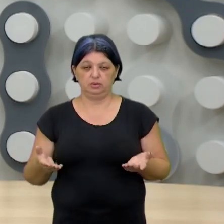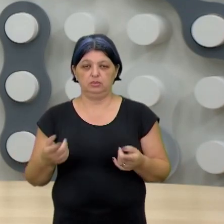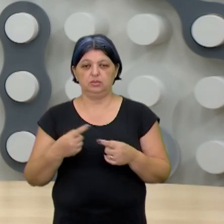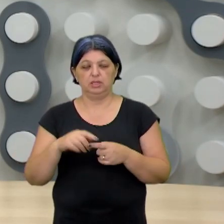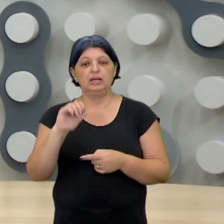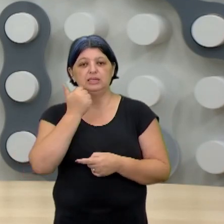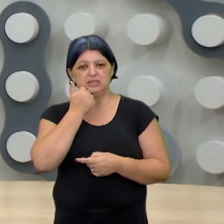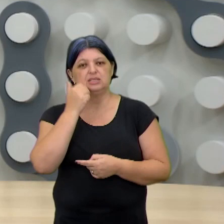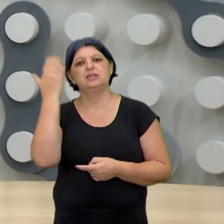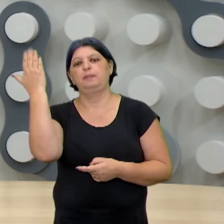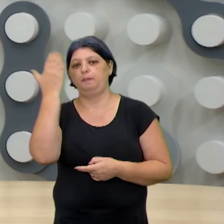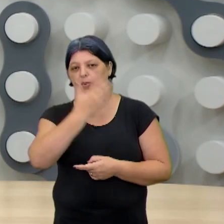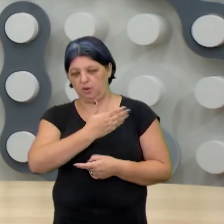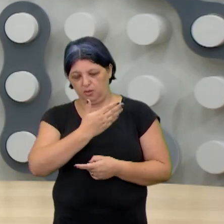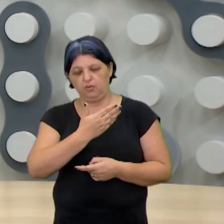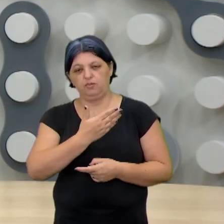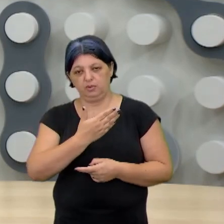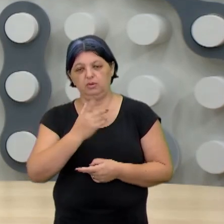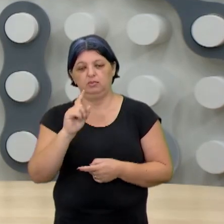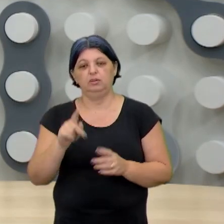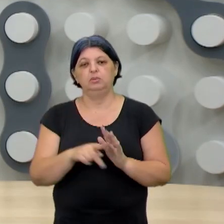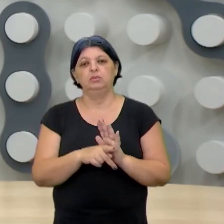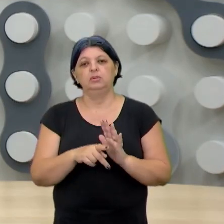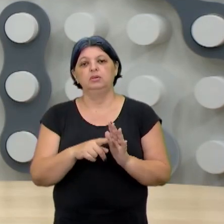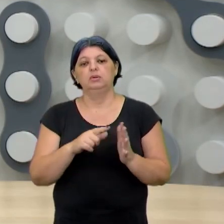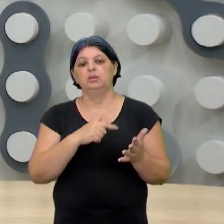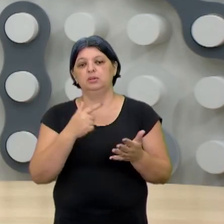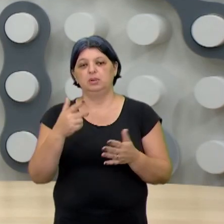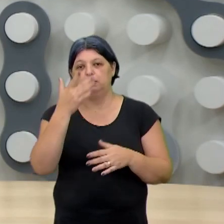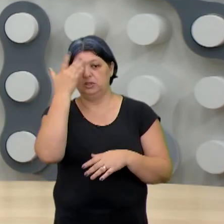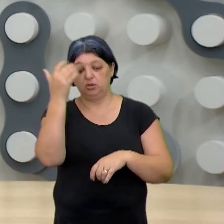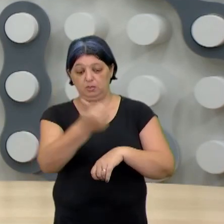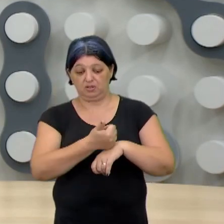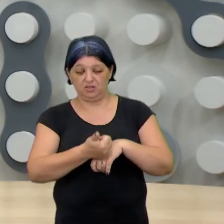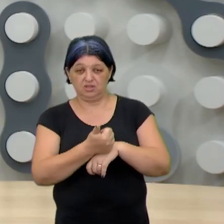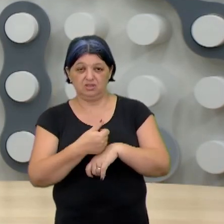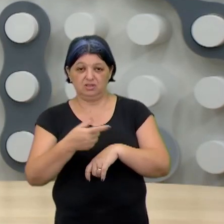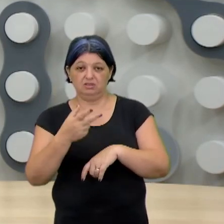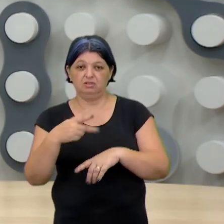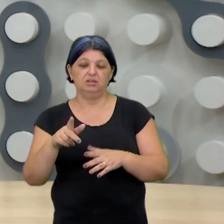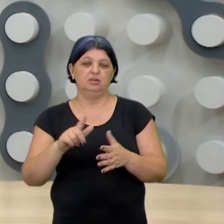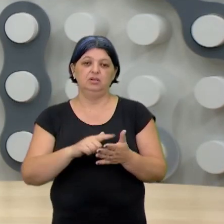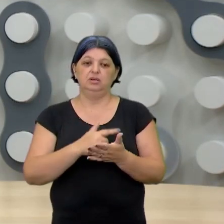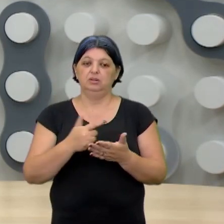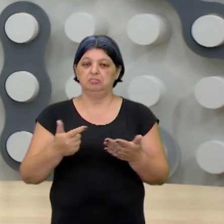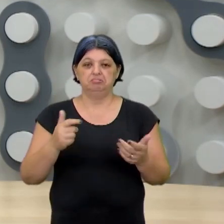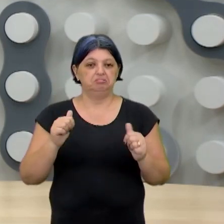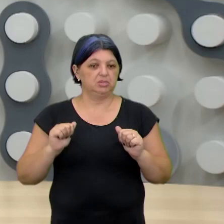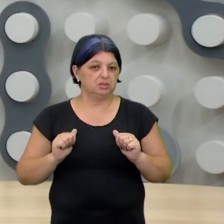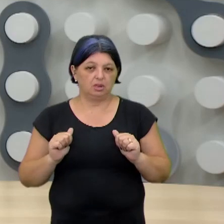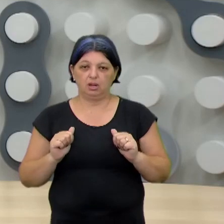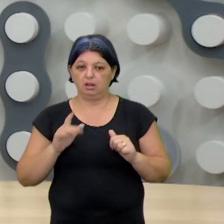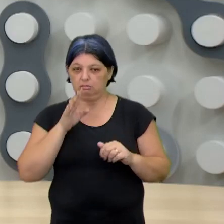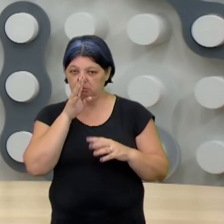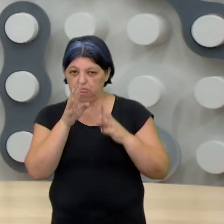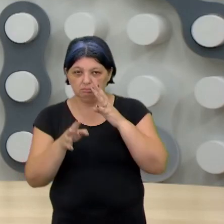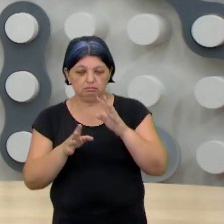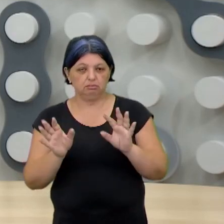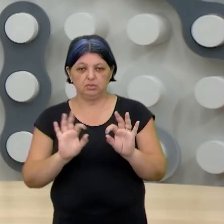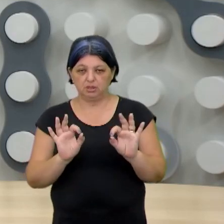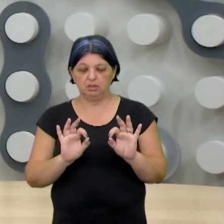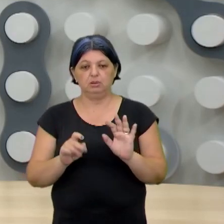já provou que isso é impossível. Então, quando o jornalista usa esse termo, aqui o jornal é imparcial, a gente preza